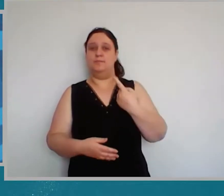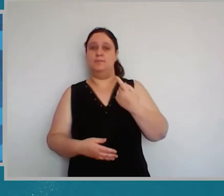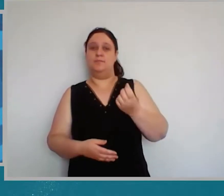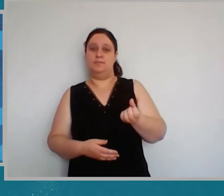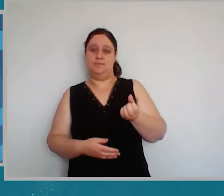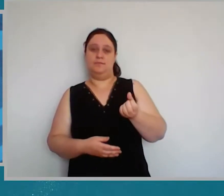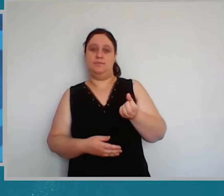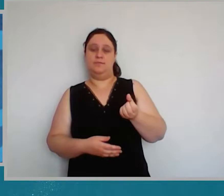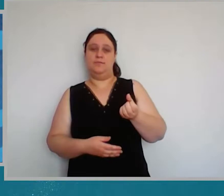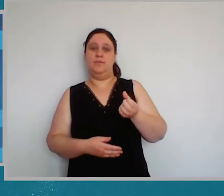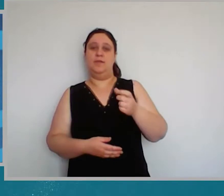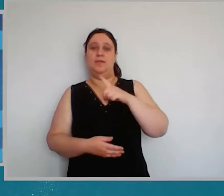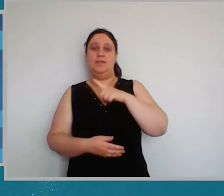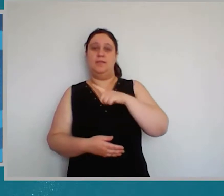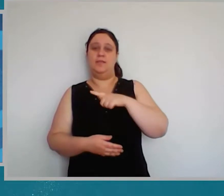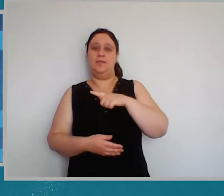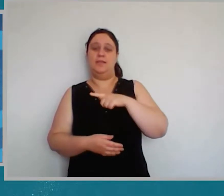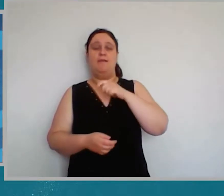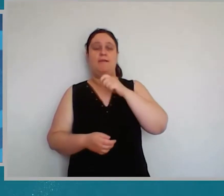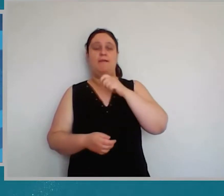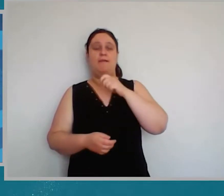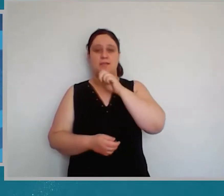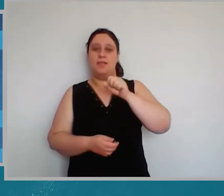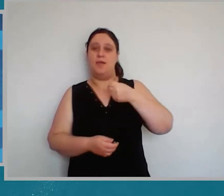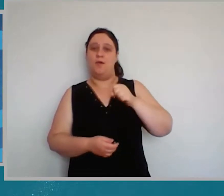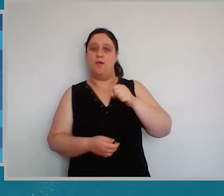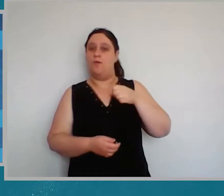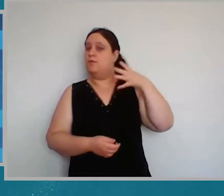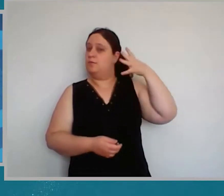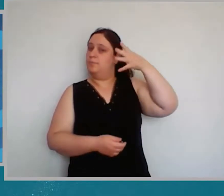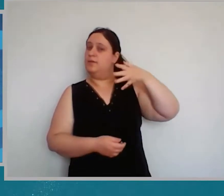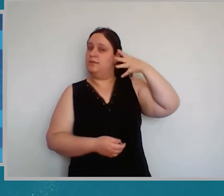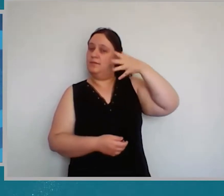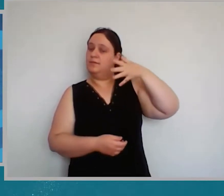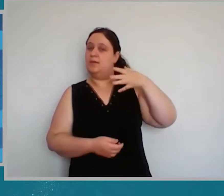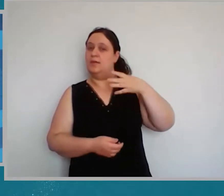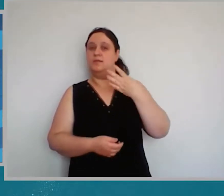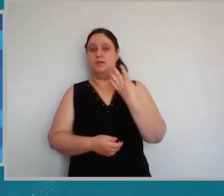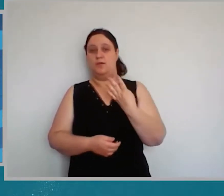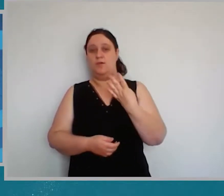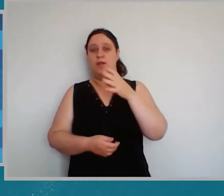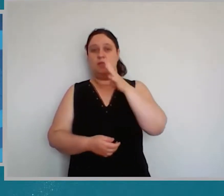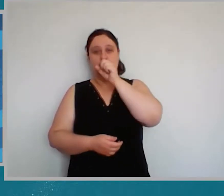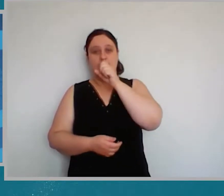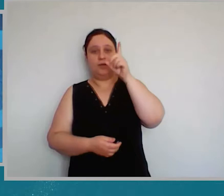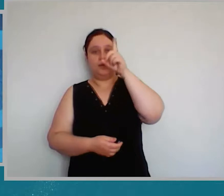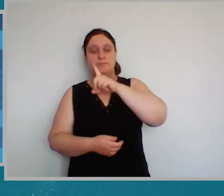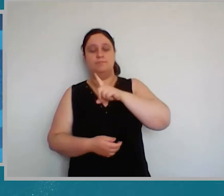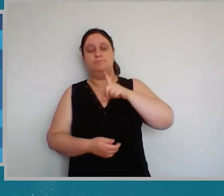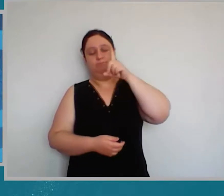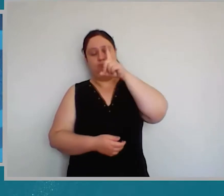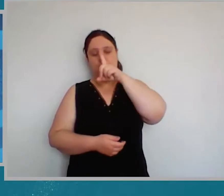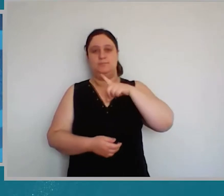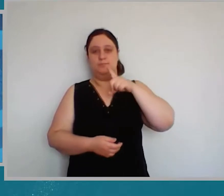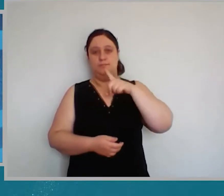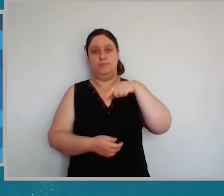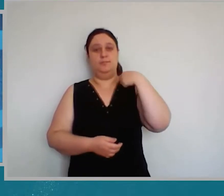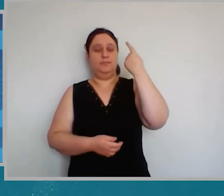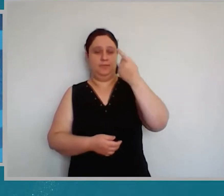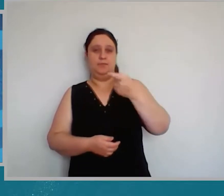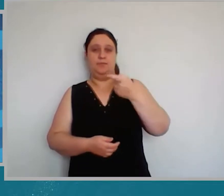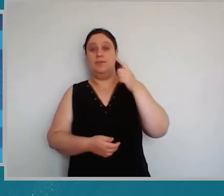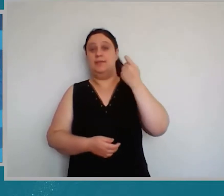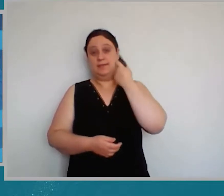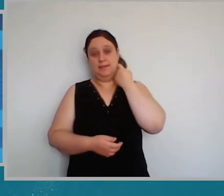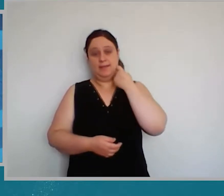mais 8 mensagens que virão em 4 finais de semana com subsequentes para terminar as 24